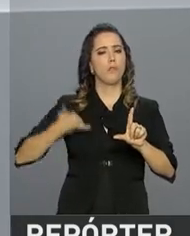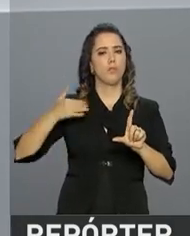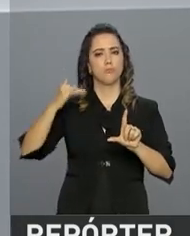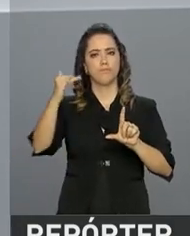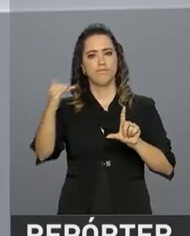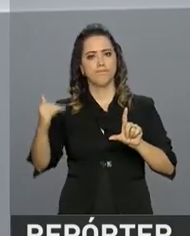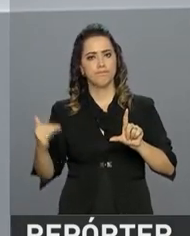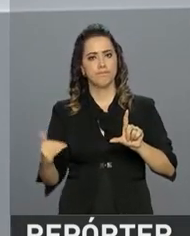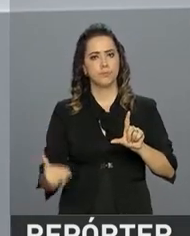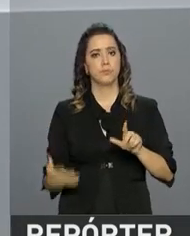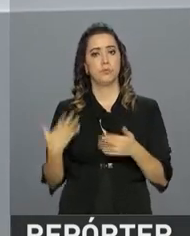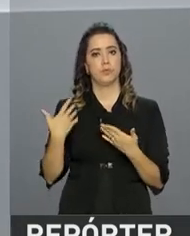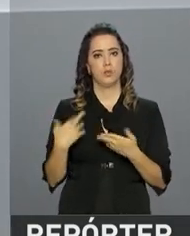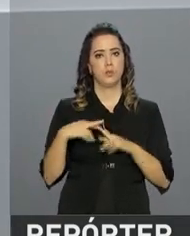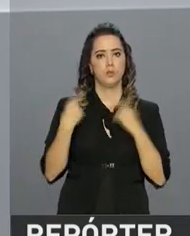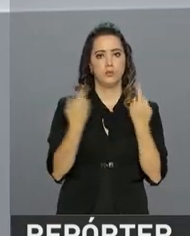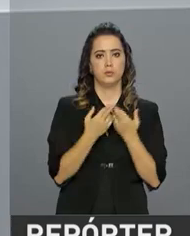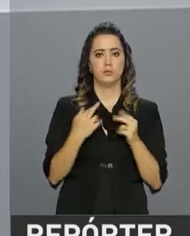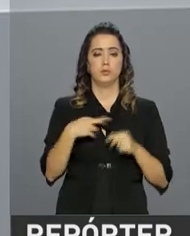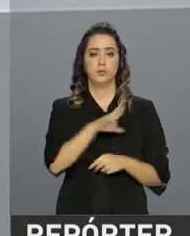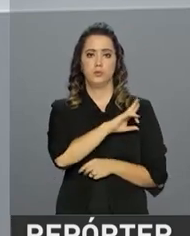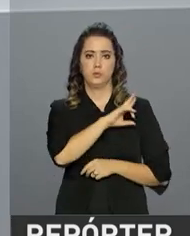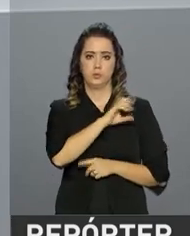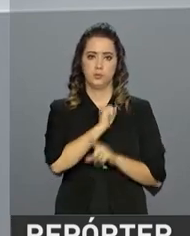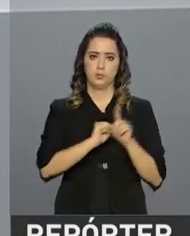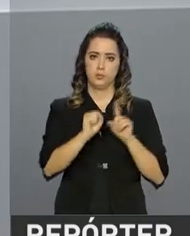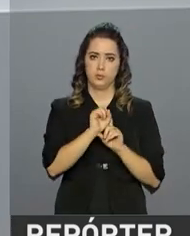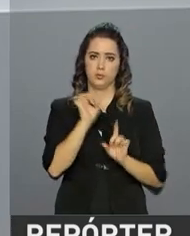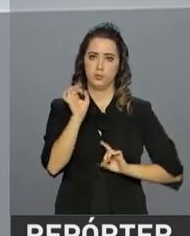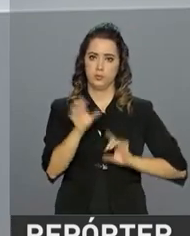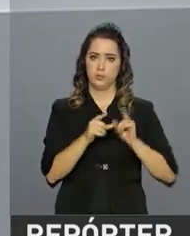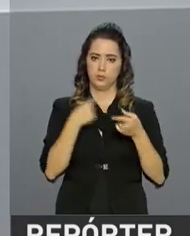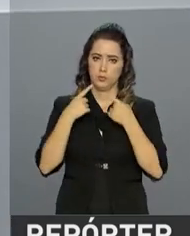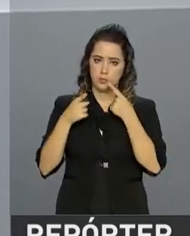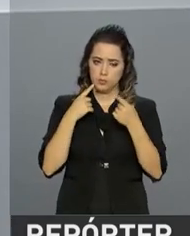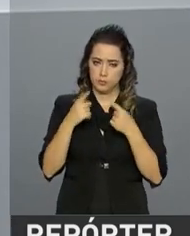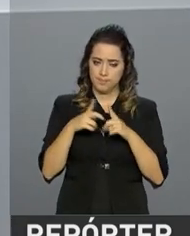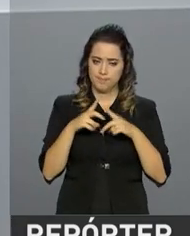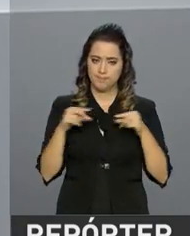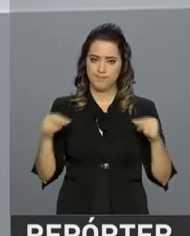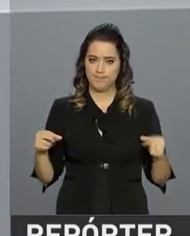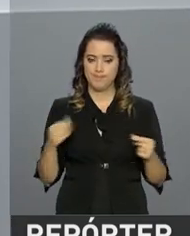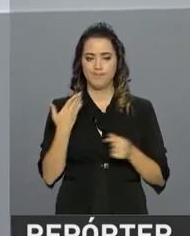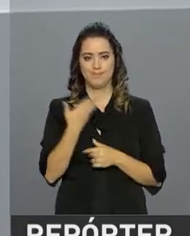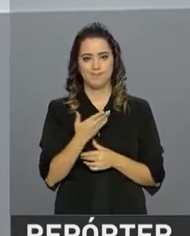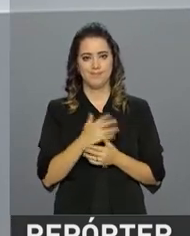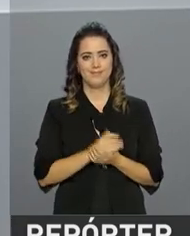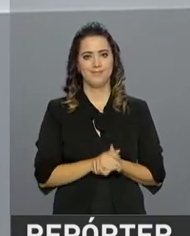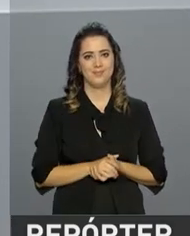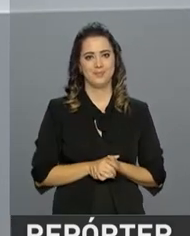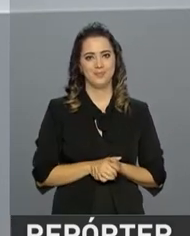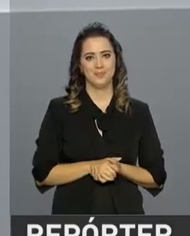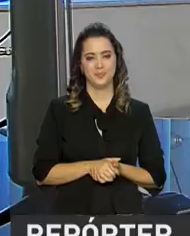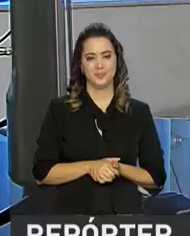indicativa. Para isso, reuniu representantes da sociedade e especialistas em um debate realizado em